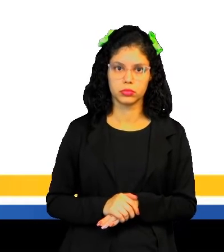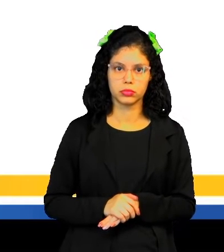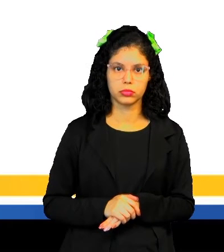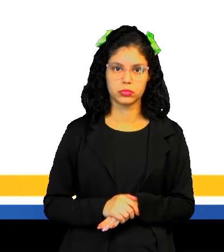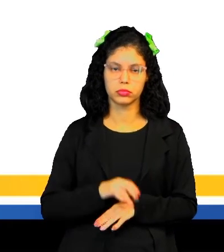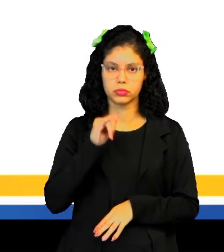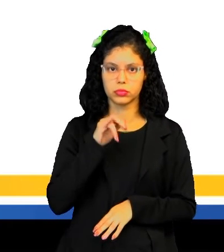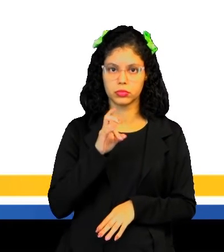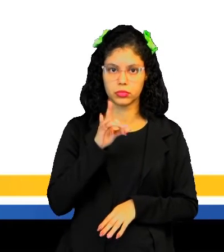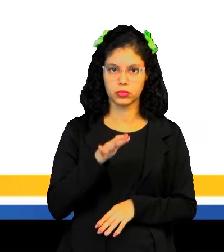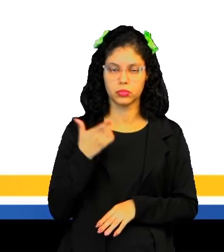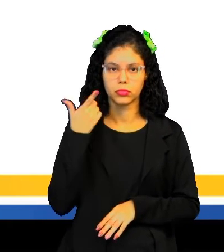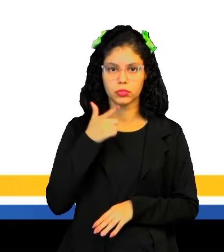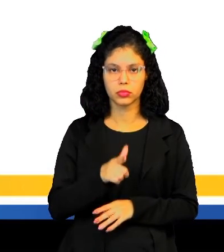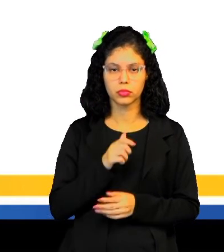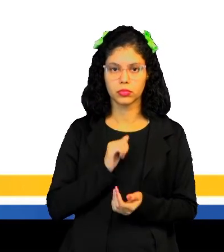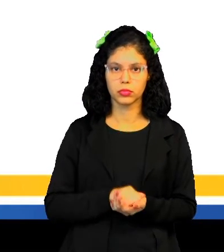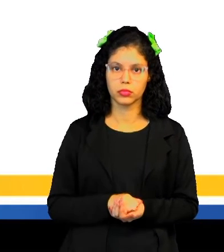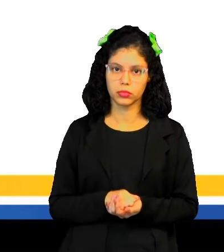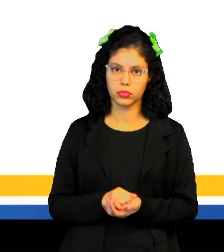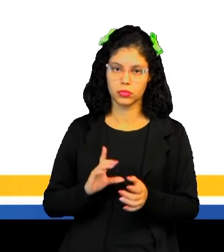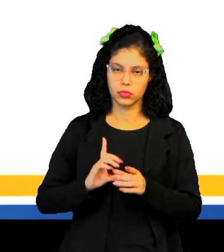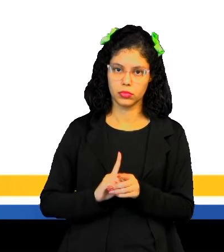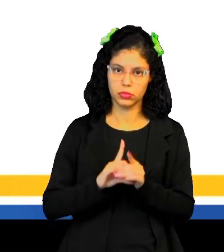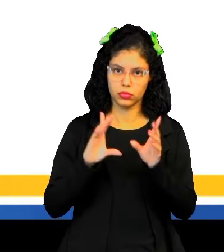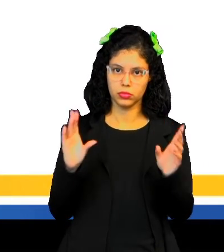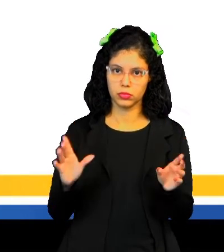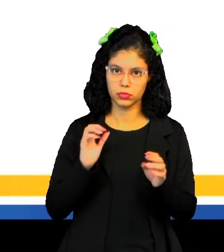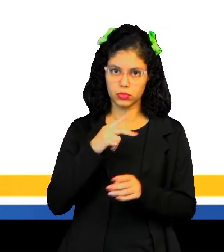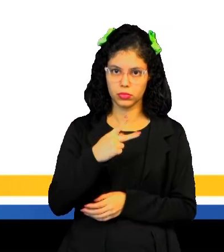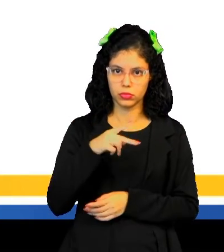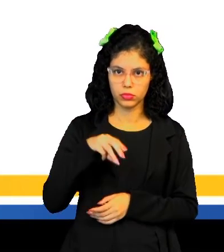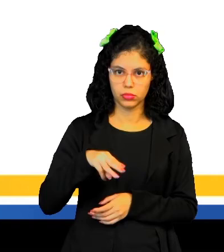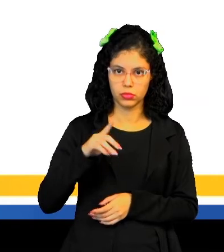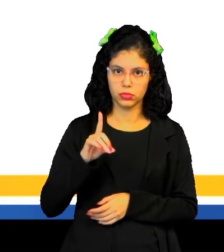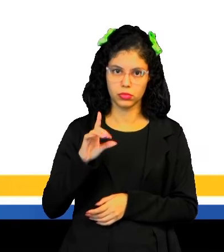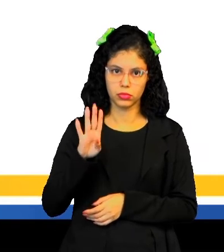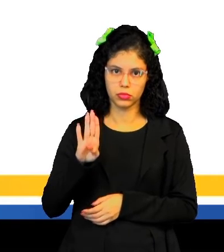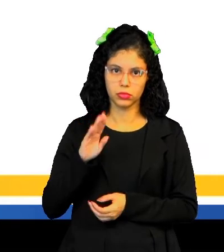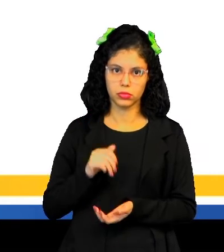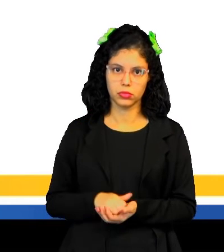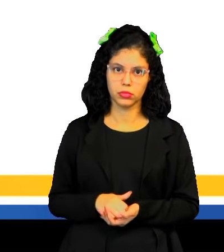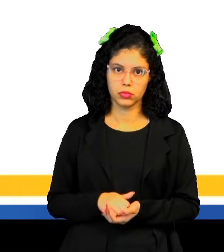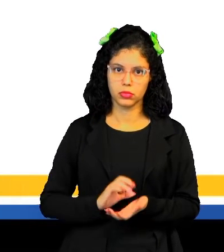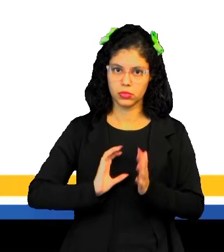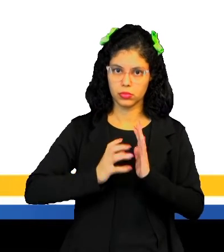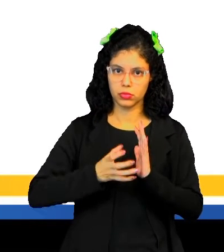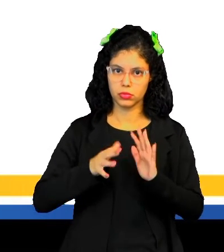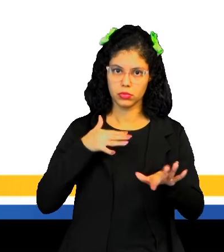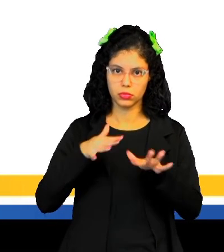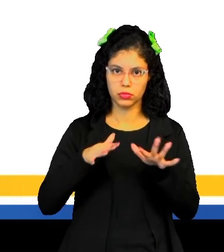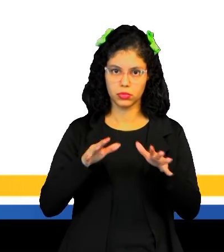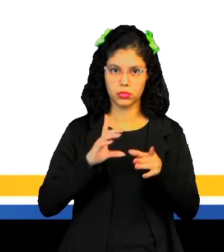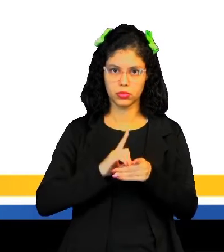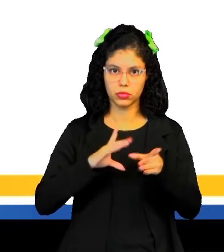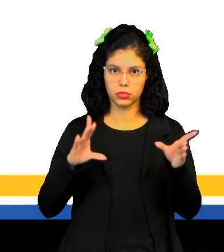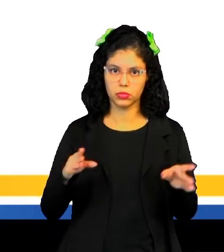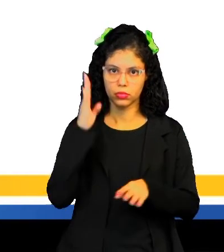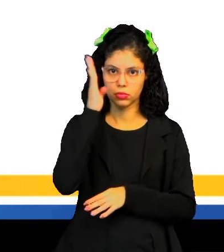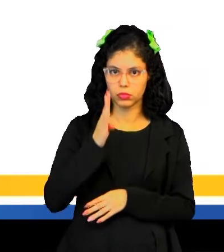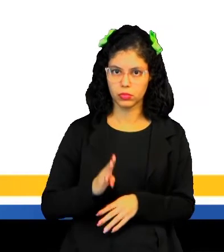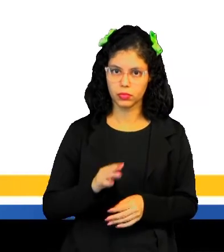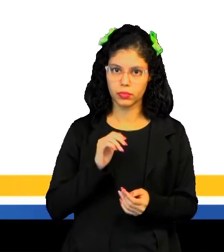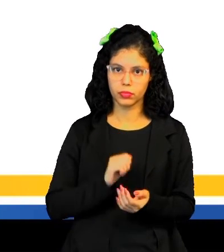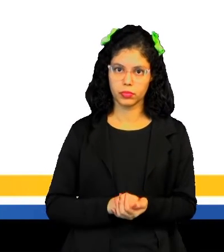D, indiretas, vencida pela Aliança Democrática, que reunia o PMDB, Partido do Movimento